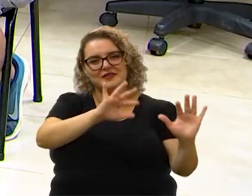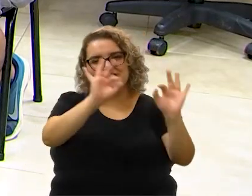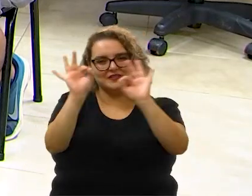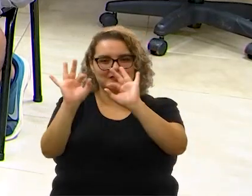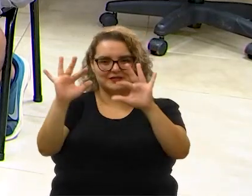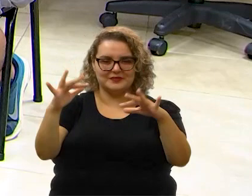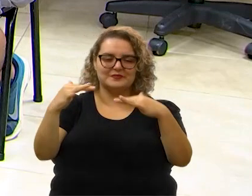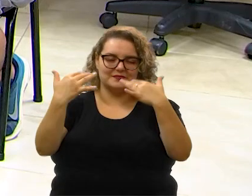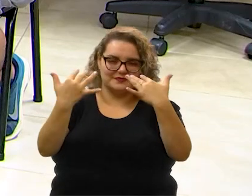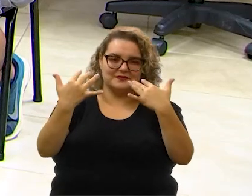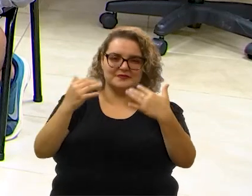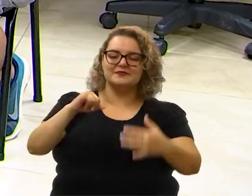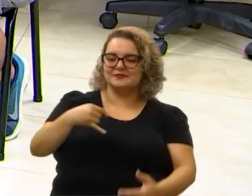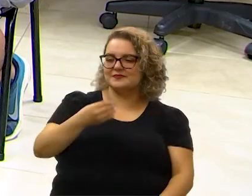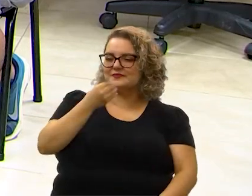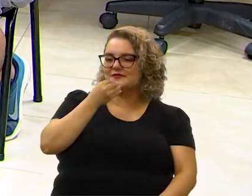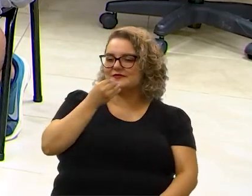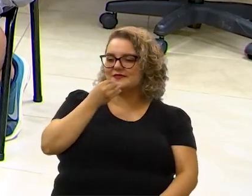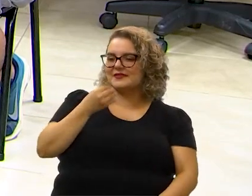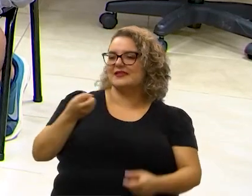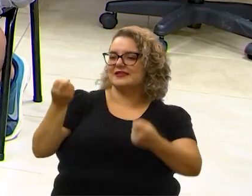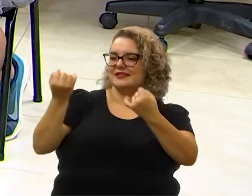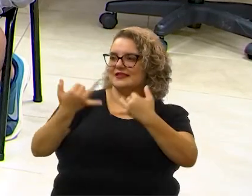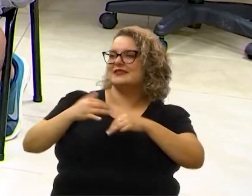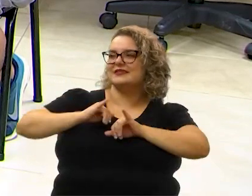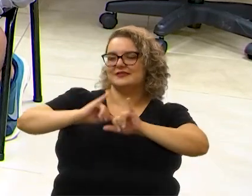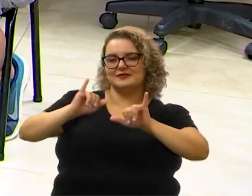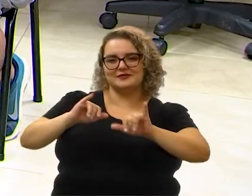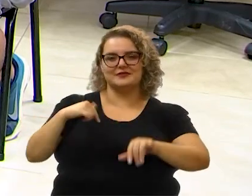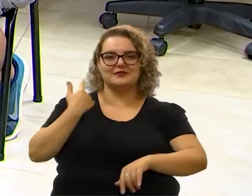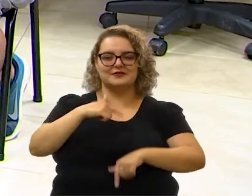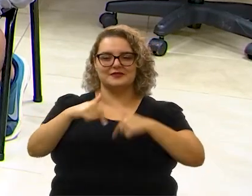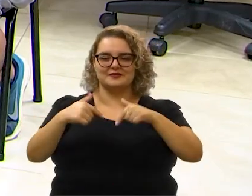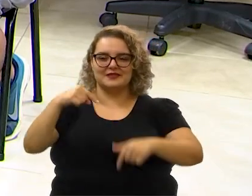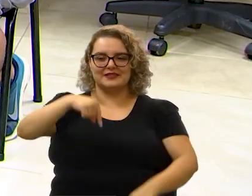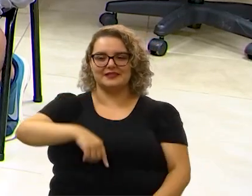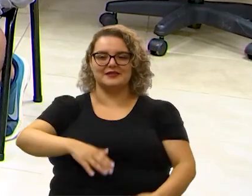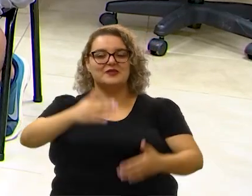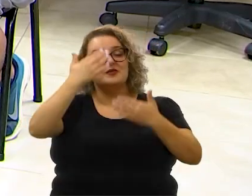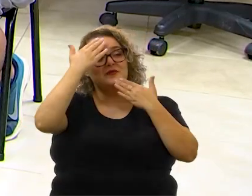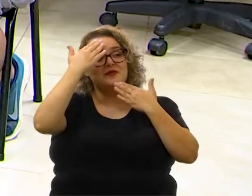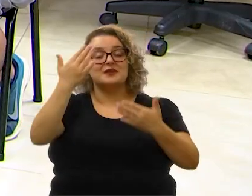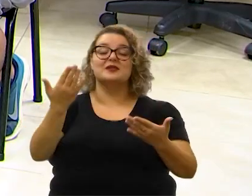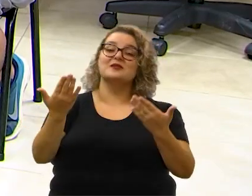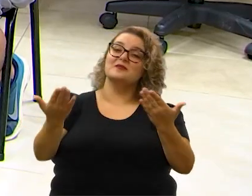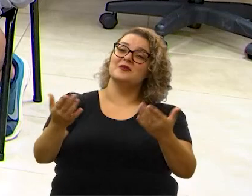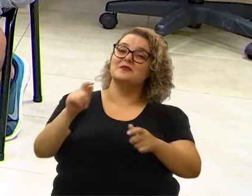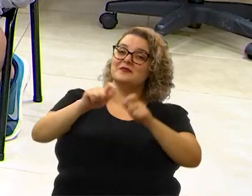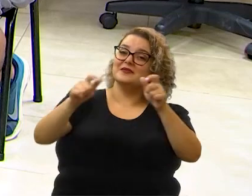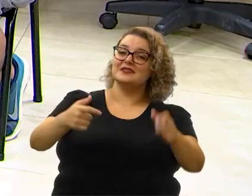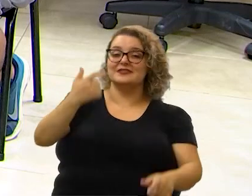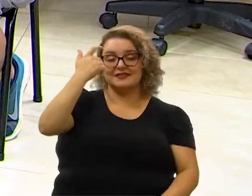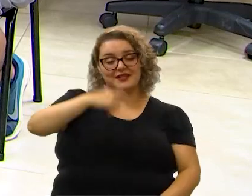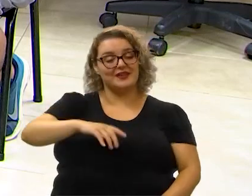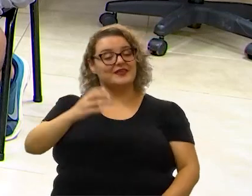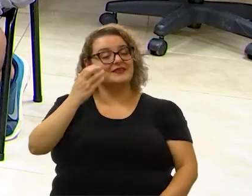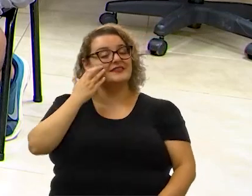aí pela oportunidade de estar divulgando o nosso trabalho aqui. Valeu, valeu. Bom,